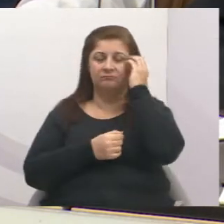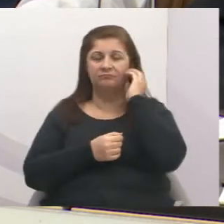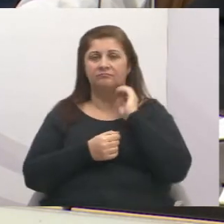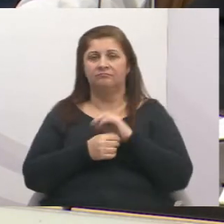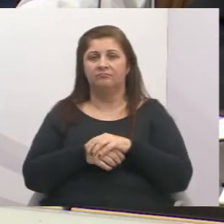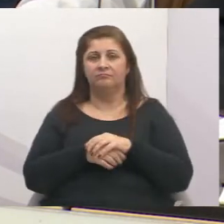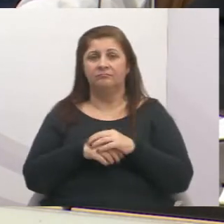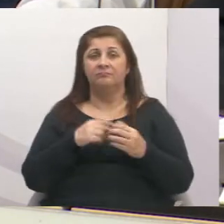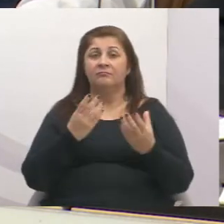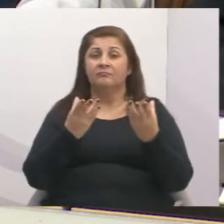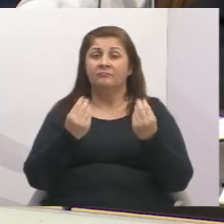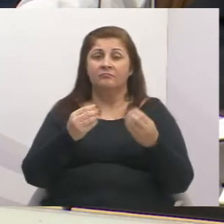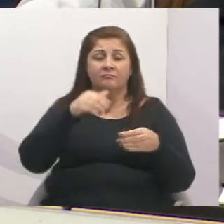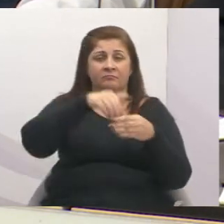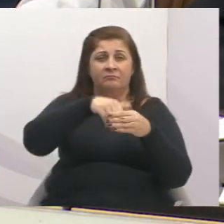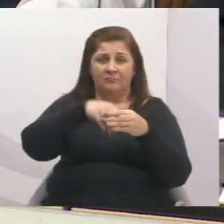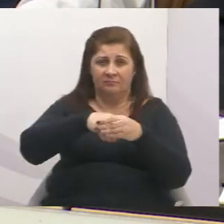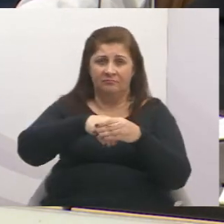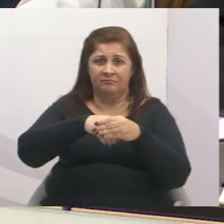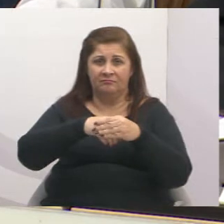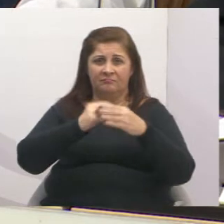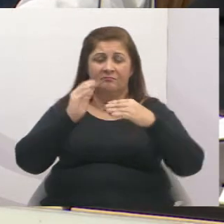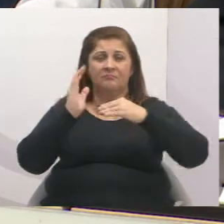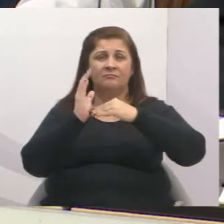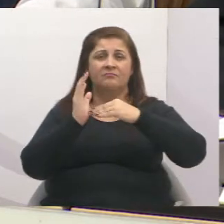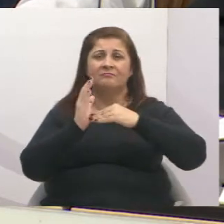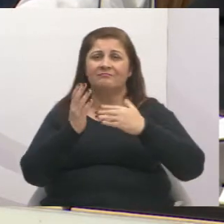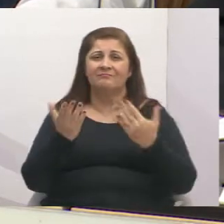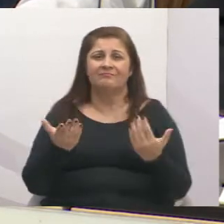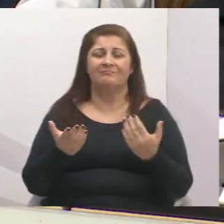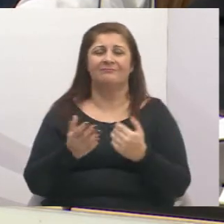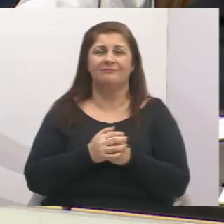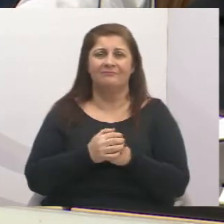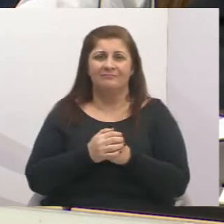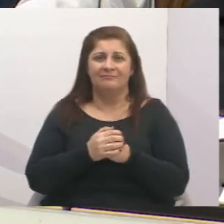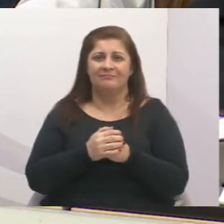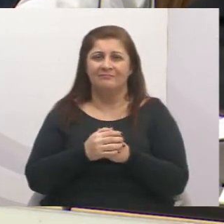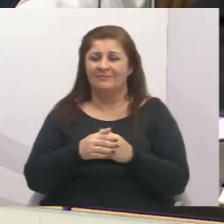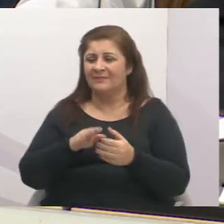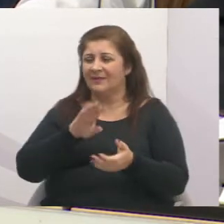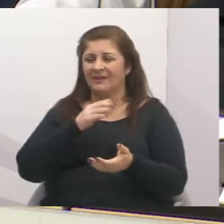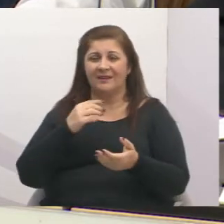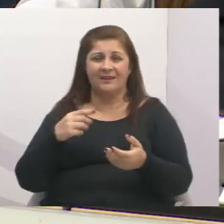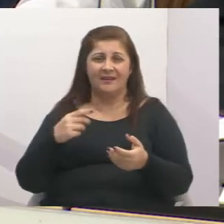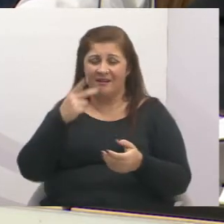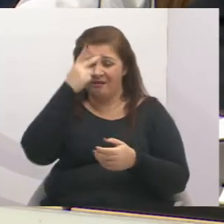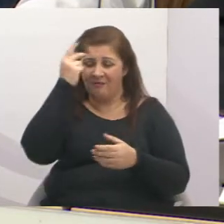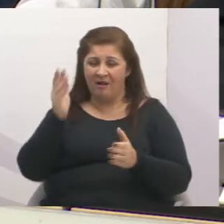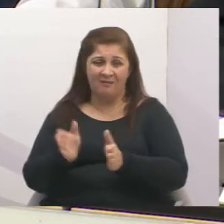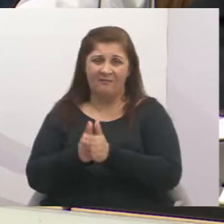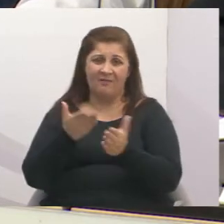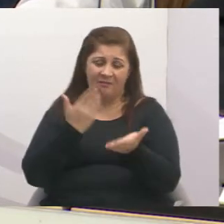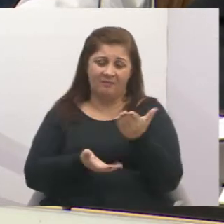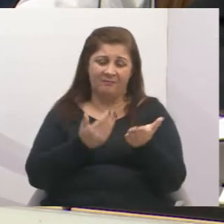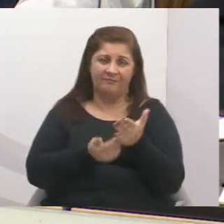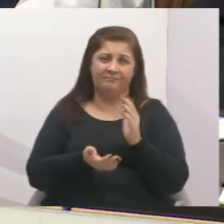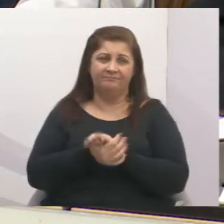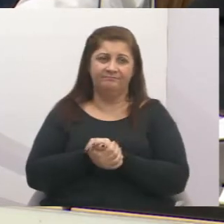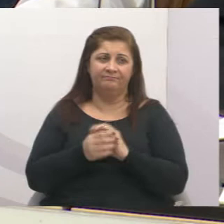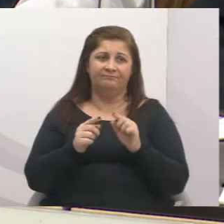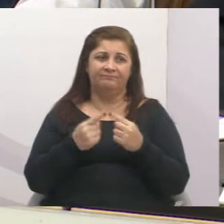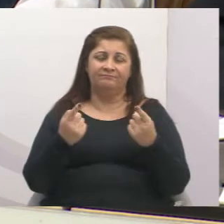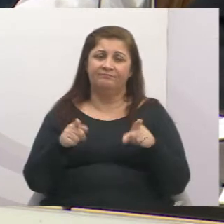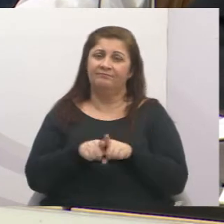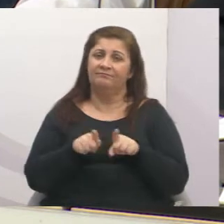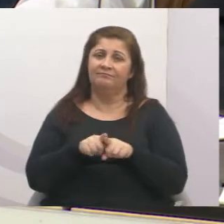muitas votações que acontecem no Congresso, né, são votações que retiram direito dos trabalhadores, mas a gente também só